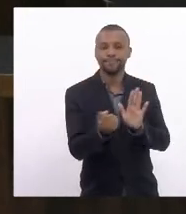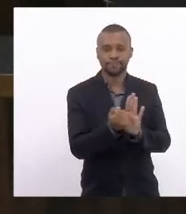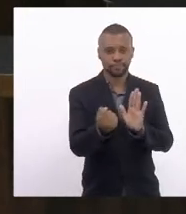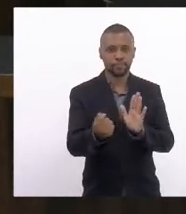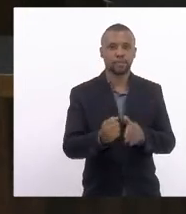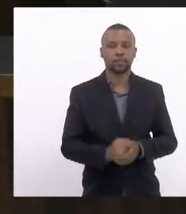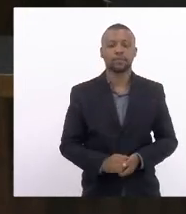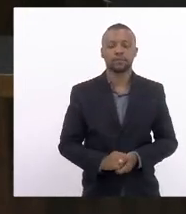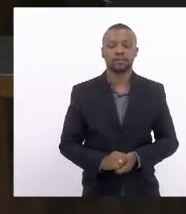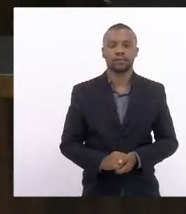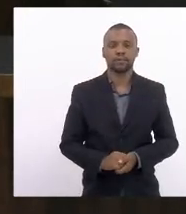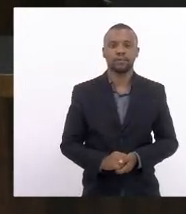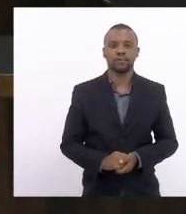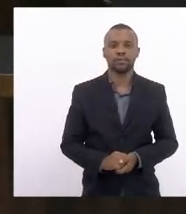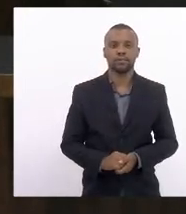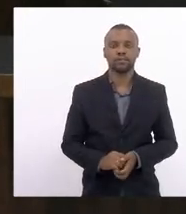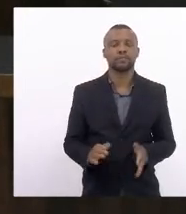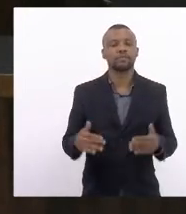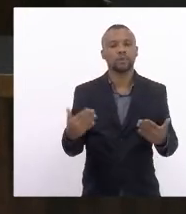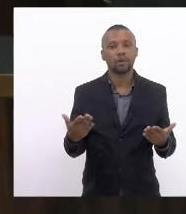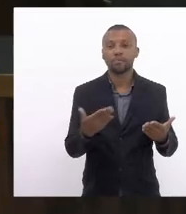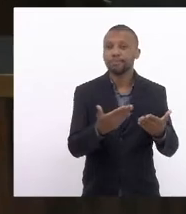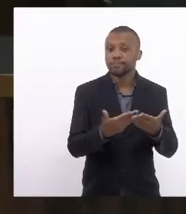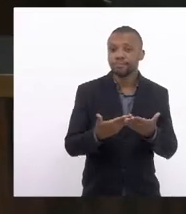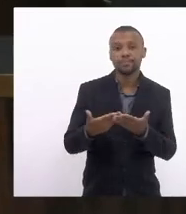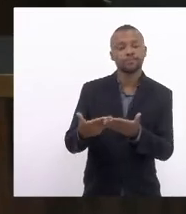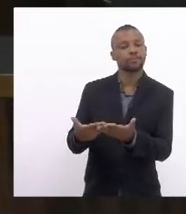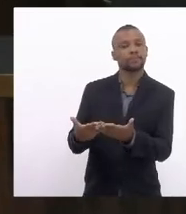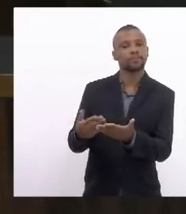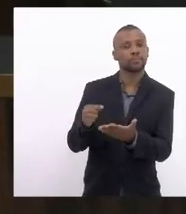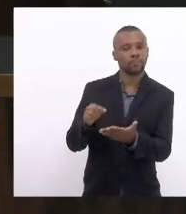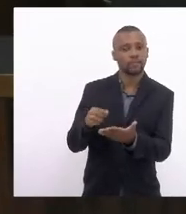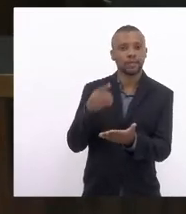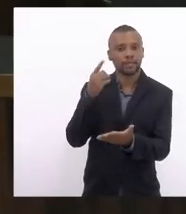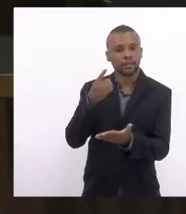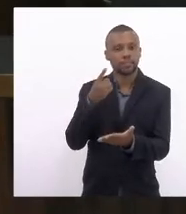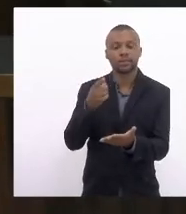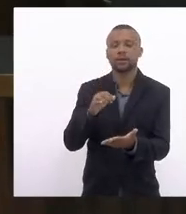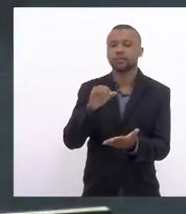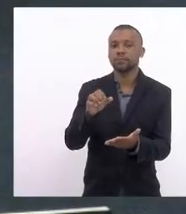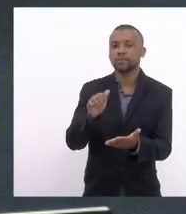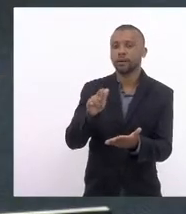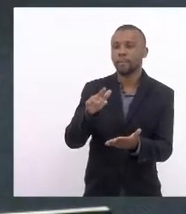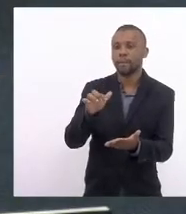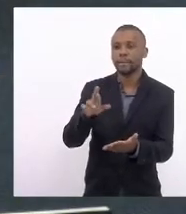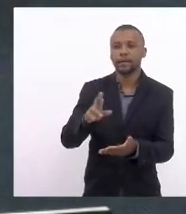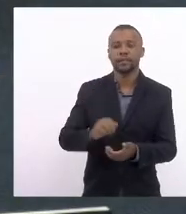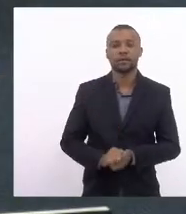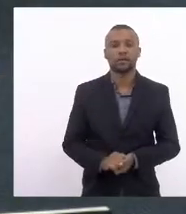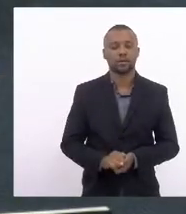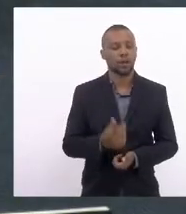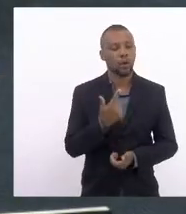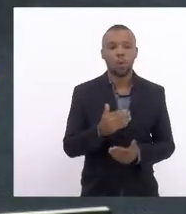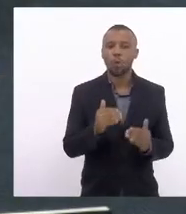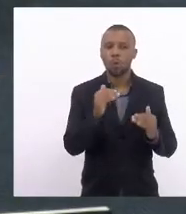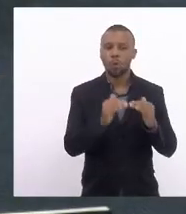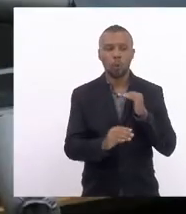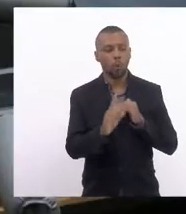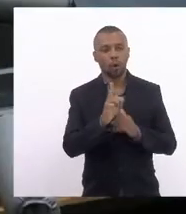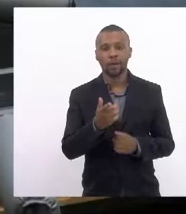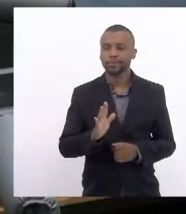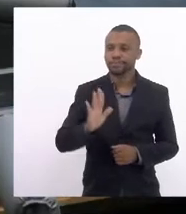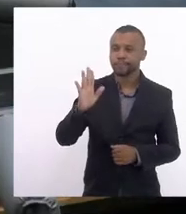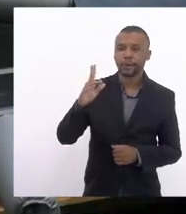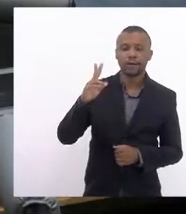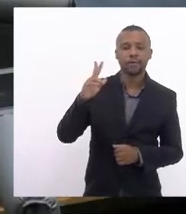Então, para o encaminhamento, deputado Jaumir. Não concordo com o tombamento. Presidente, pela